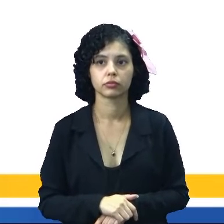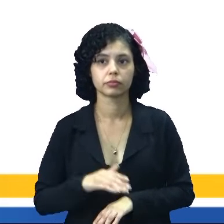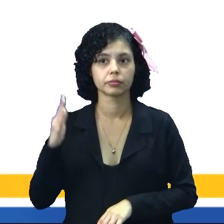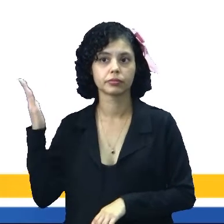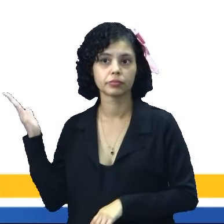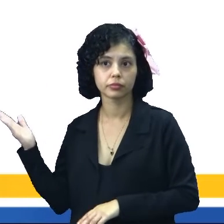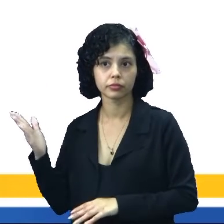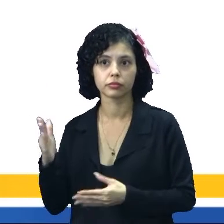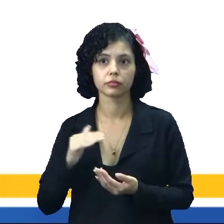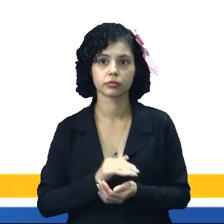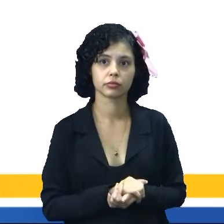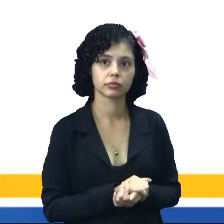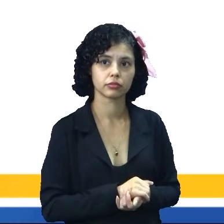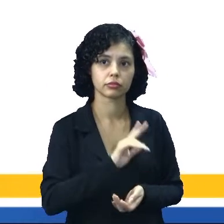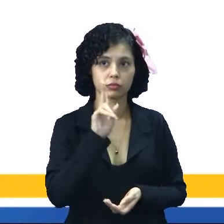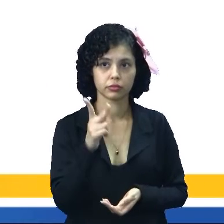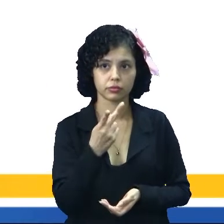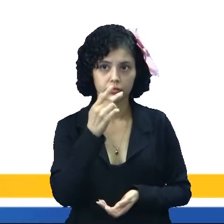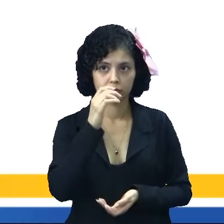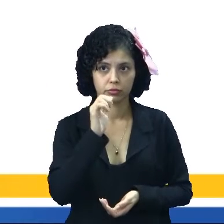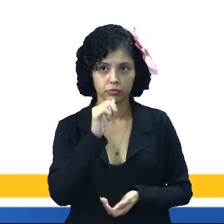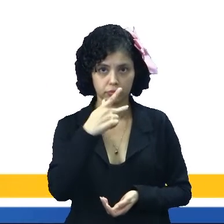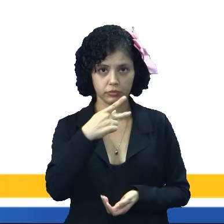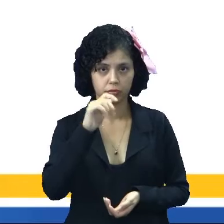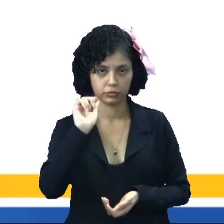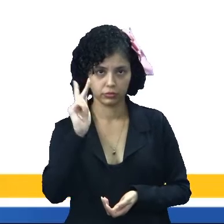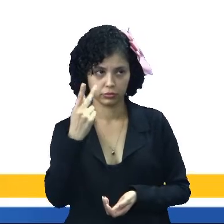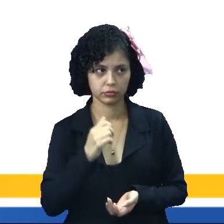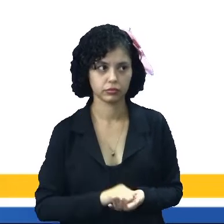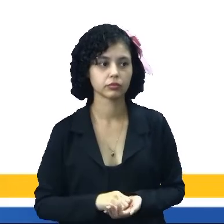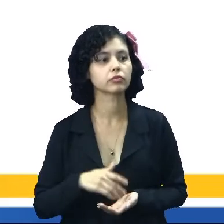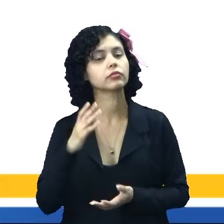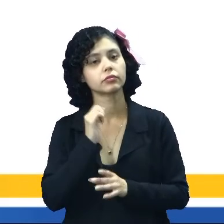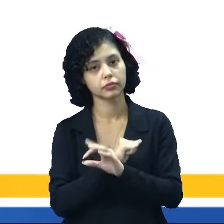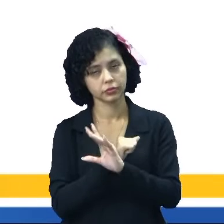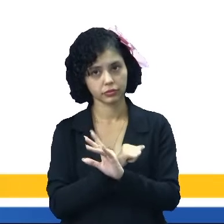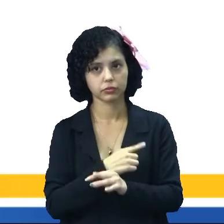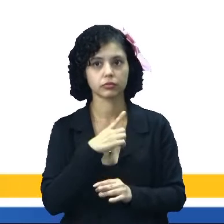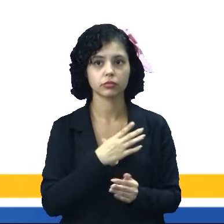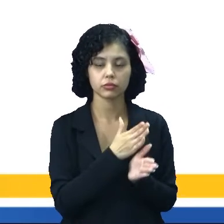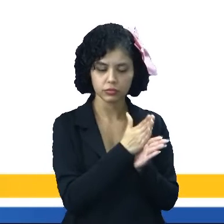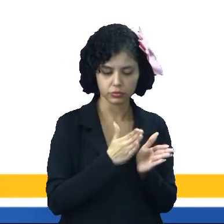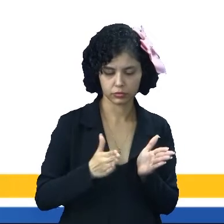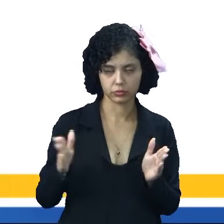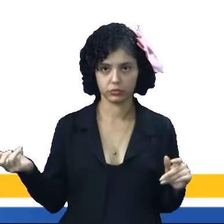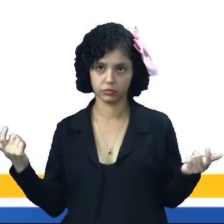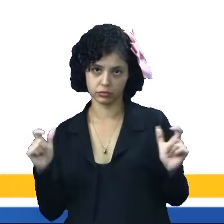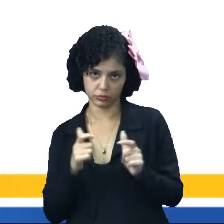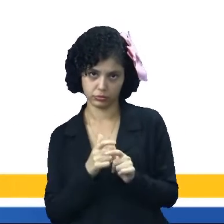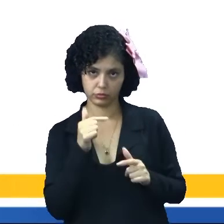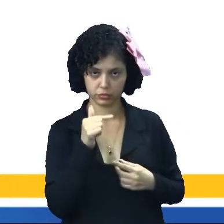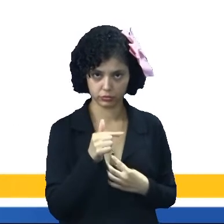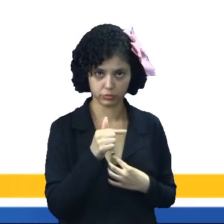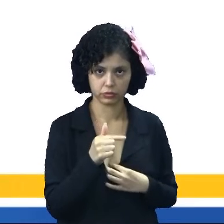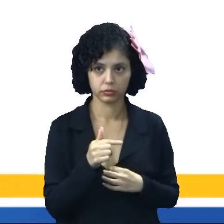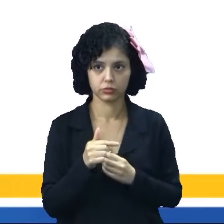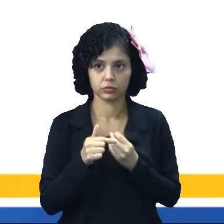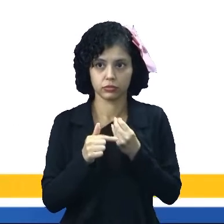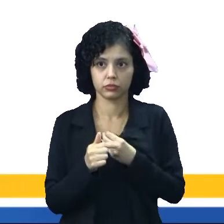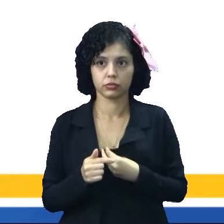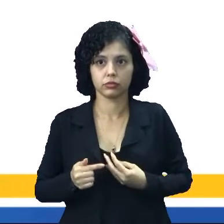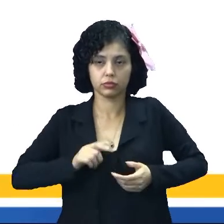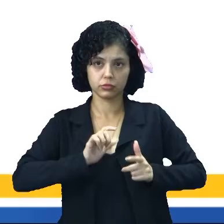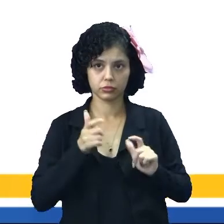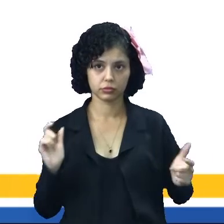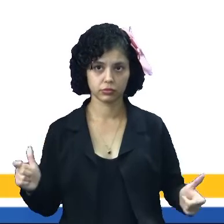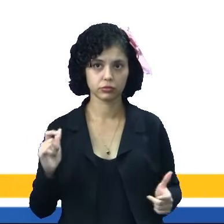E aí a gente chegou na parte de pH. Lembra que eu falei para vocês que o ácido ele tem um pH menor do que 7 e a base tem um